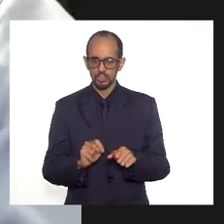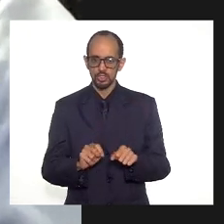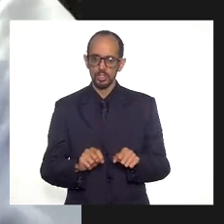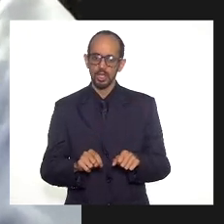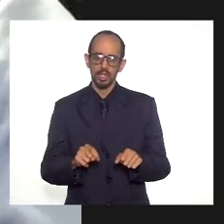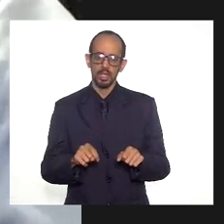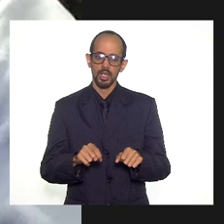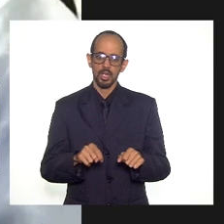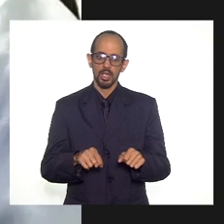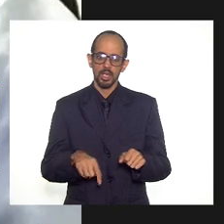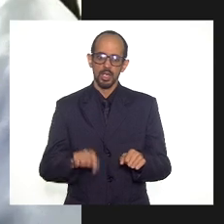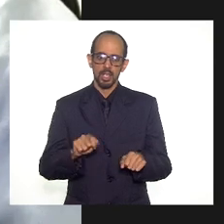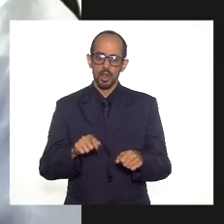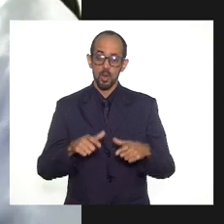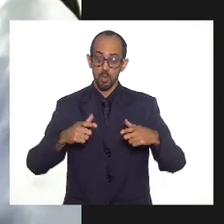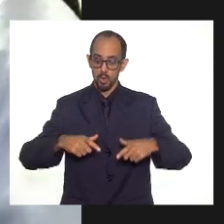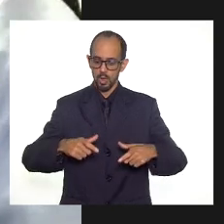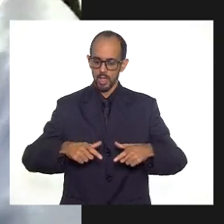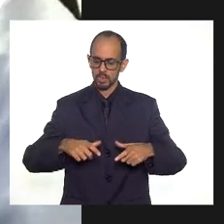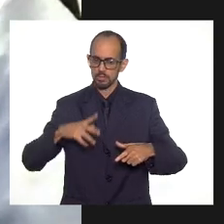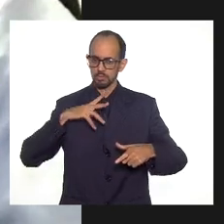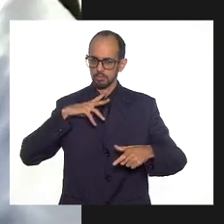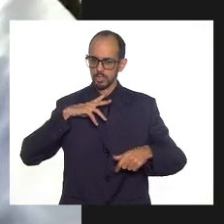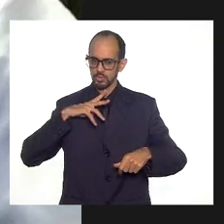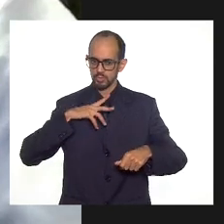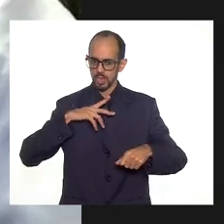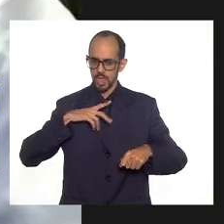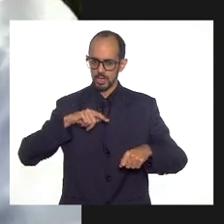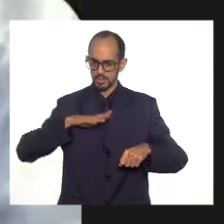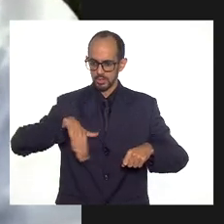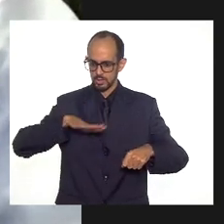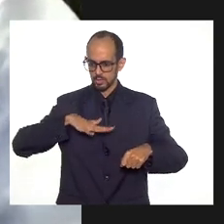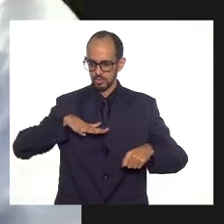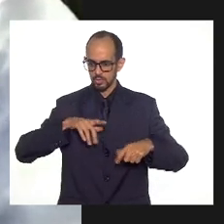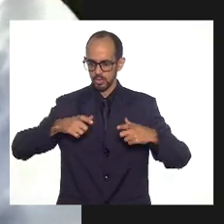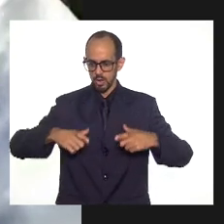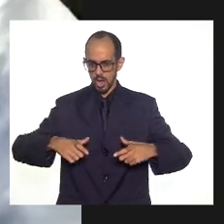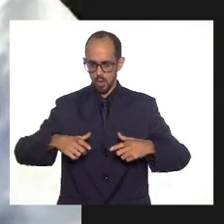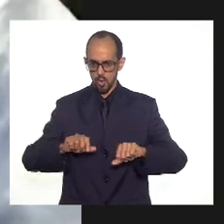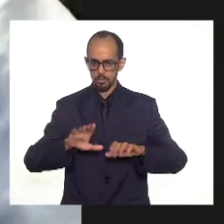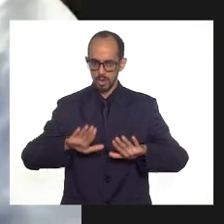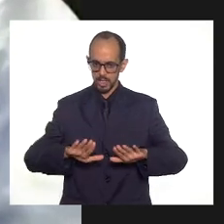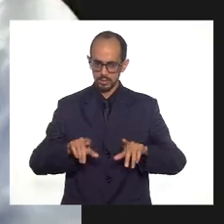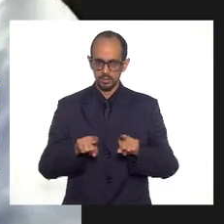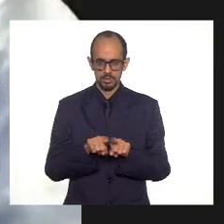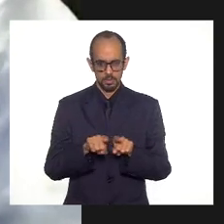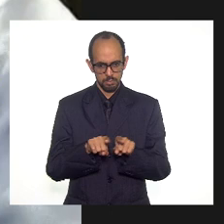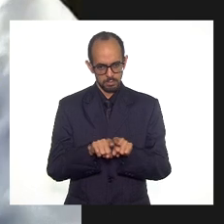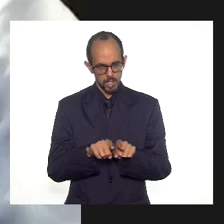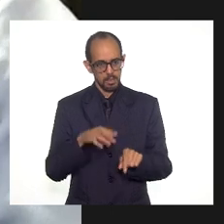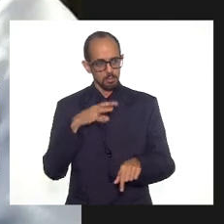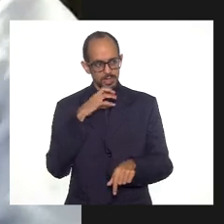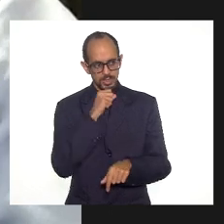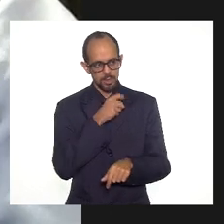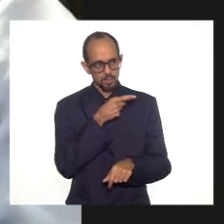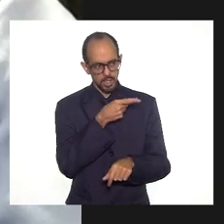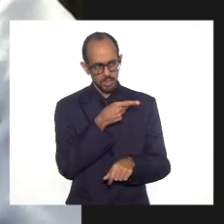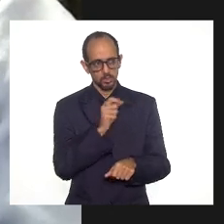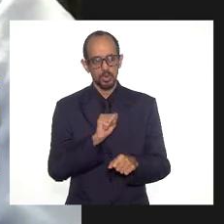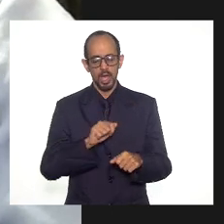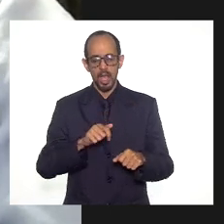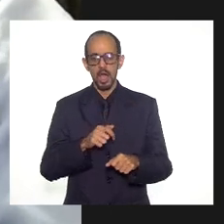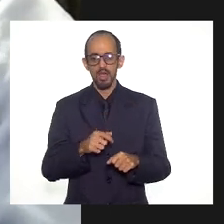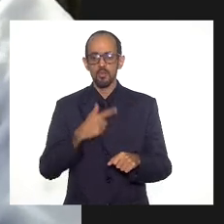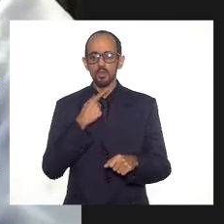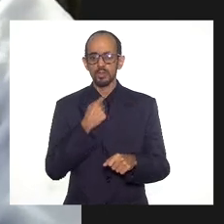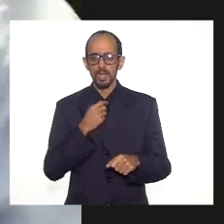privadas nessa área. Mas, considerando também a disposição do deputado